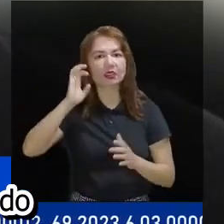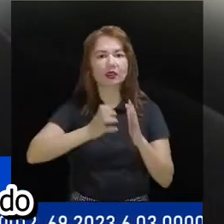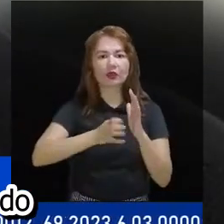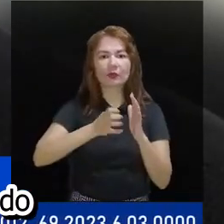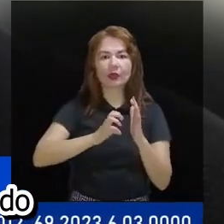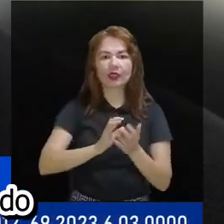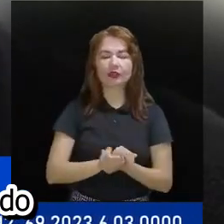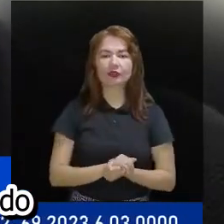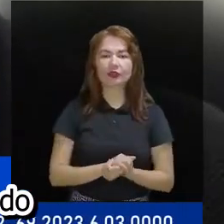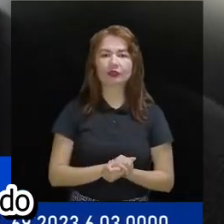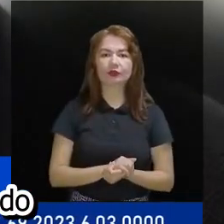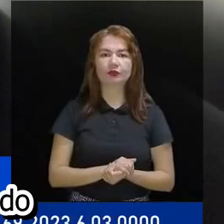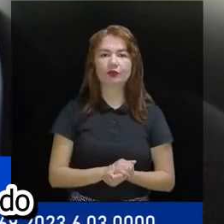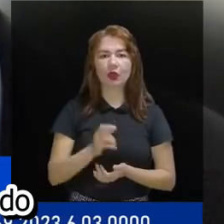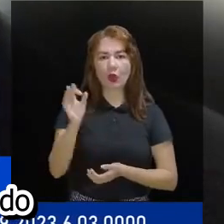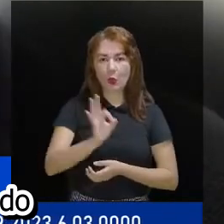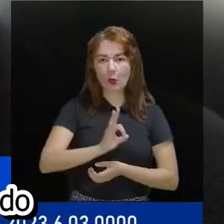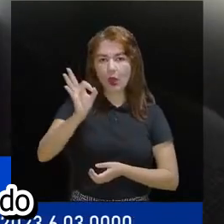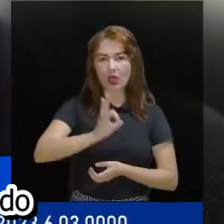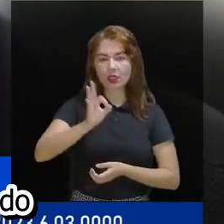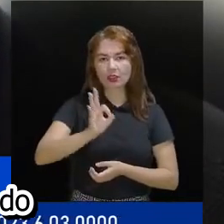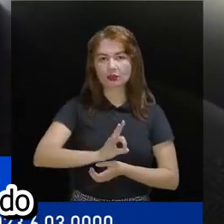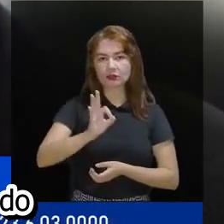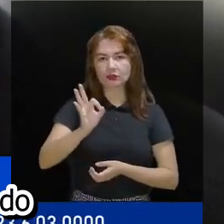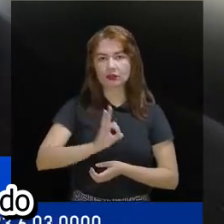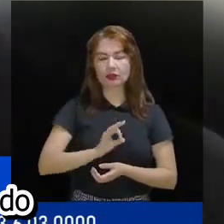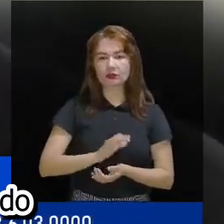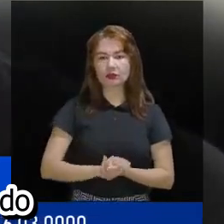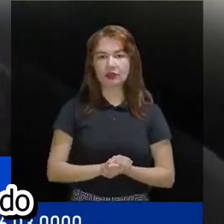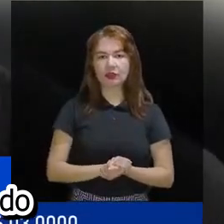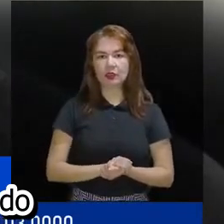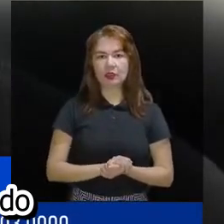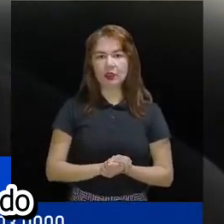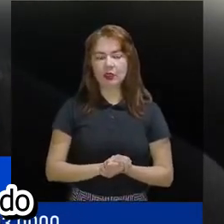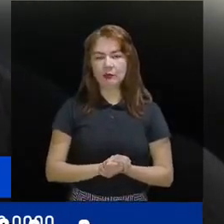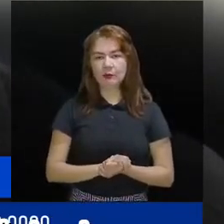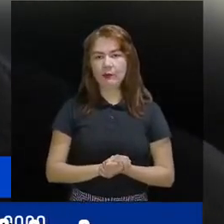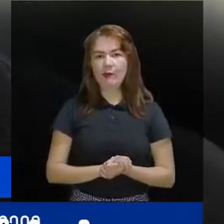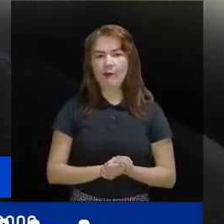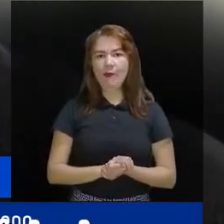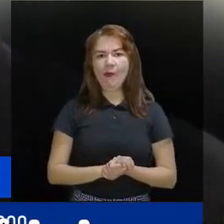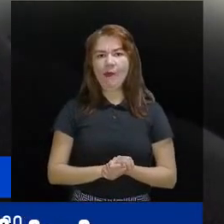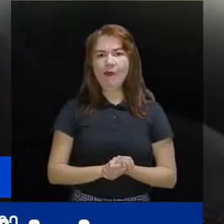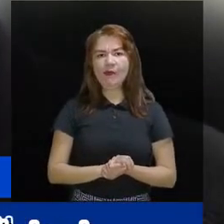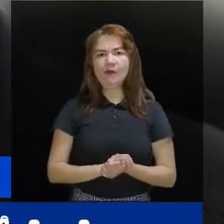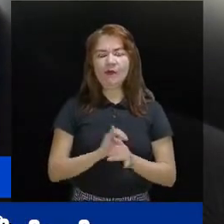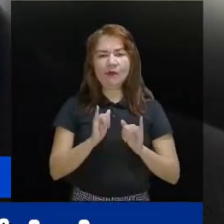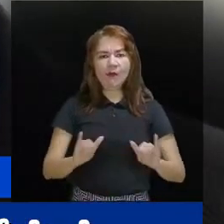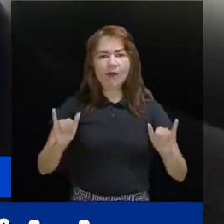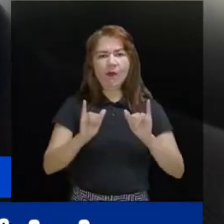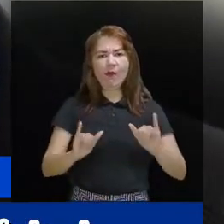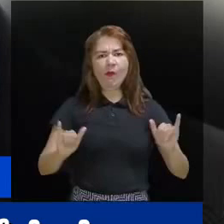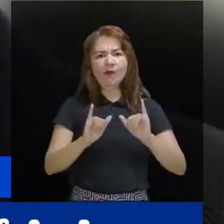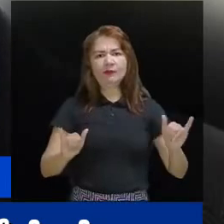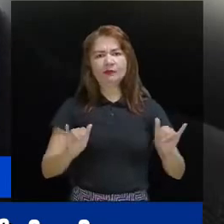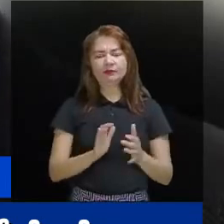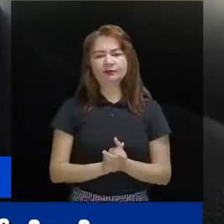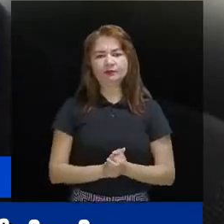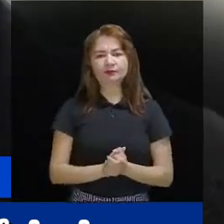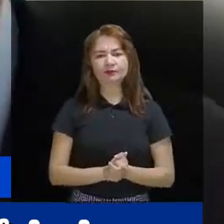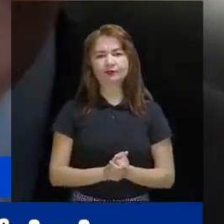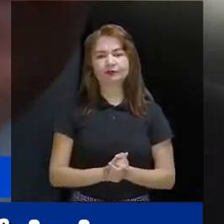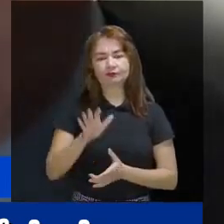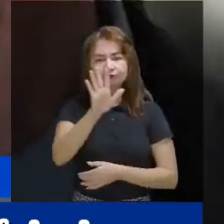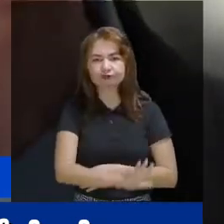devem destinar os percentuais do montante recebido do Fundo Especial de Financiamento de Campanha, cuja aferição deve ser feita em